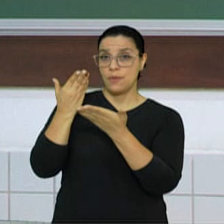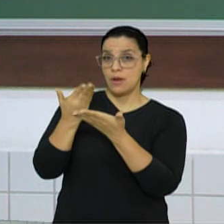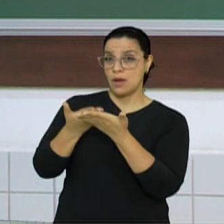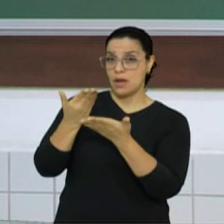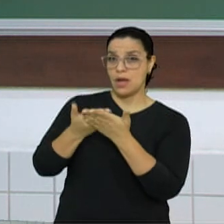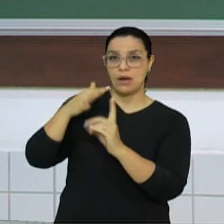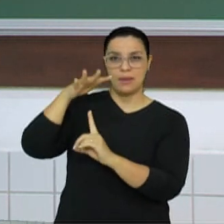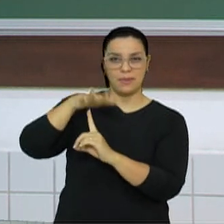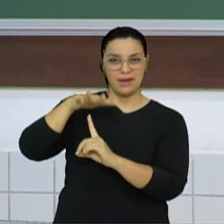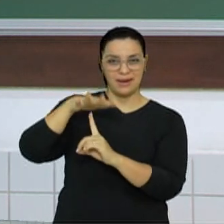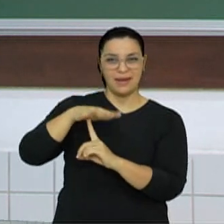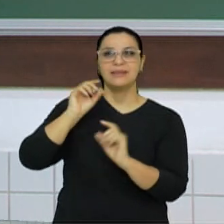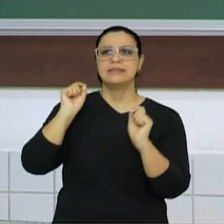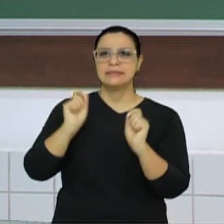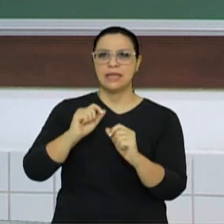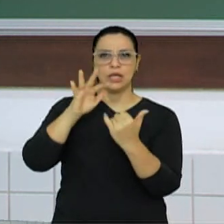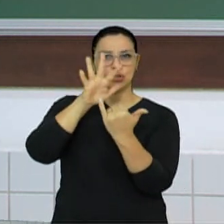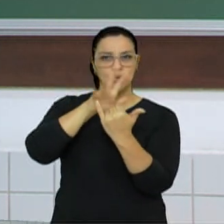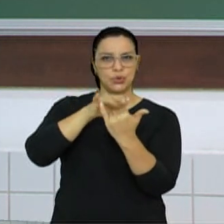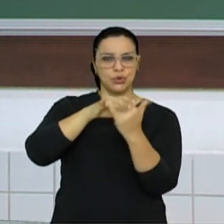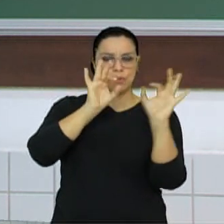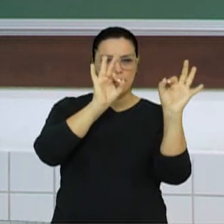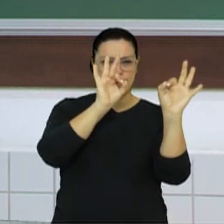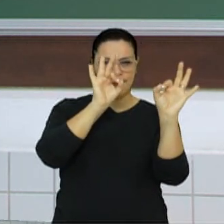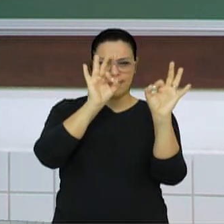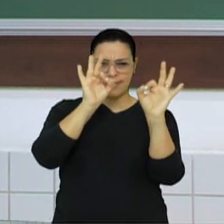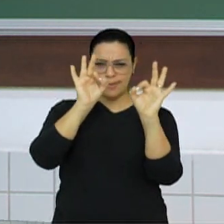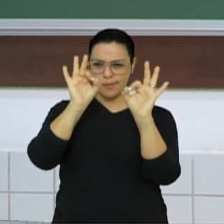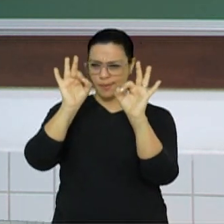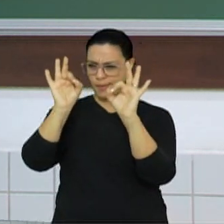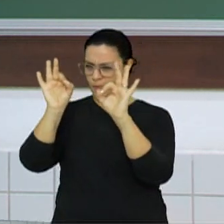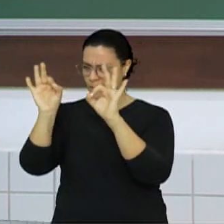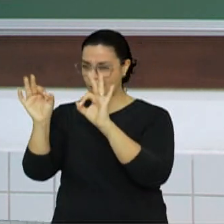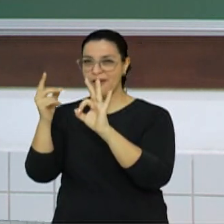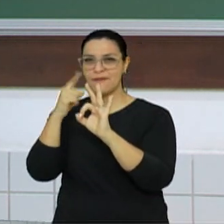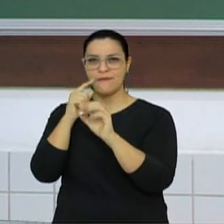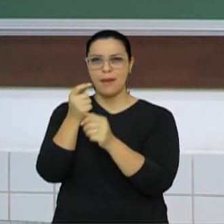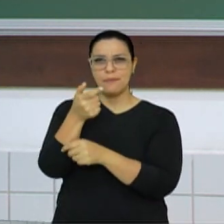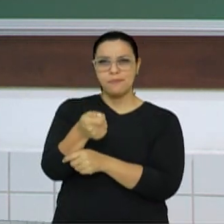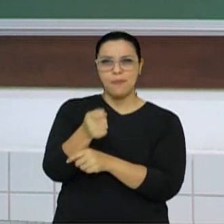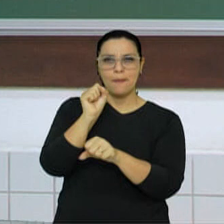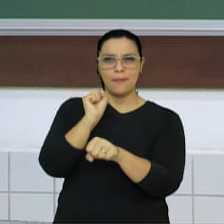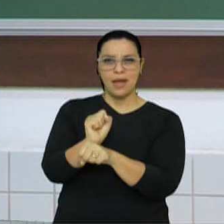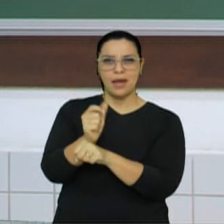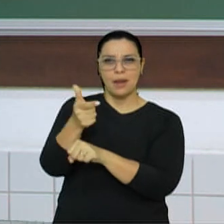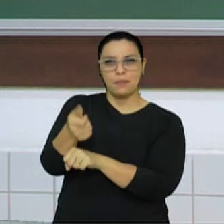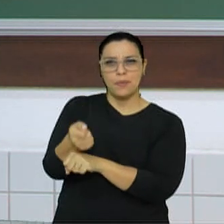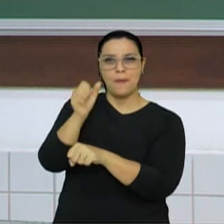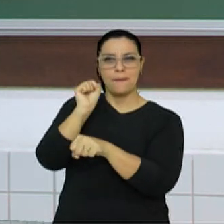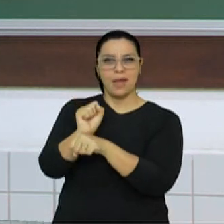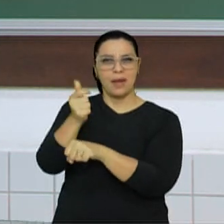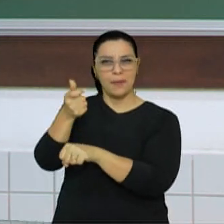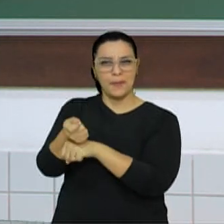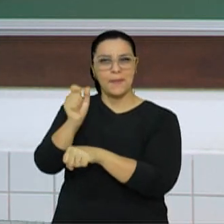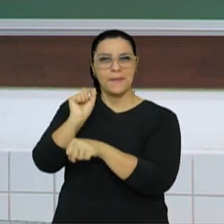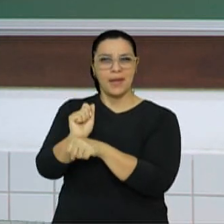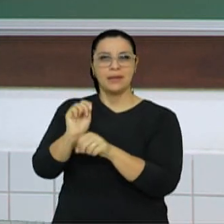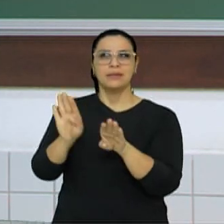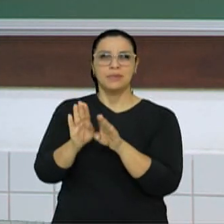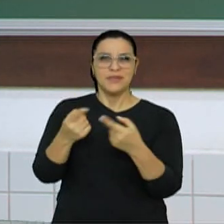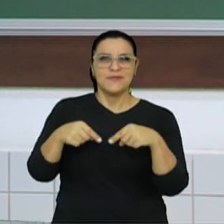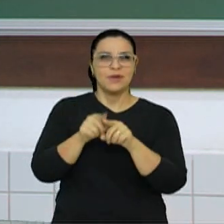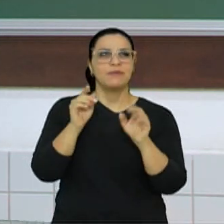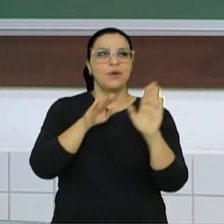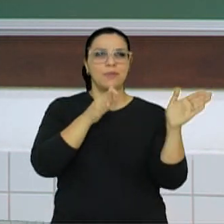né, no Aula Paraná no YouTube, e acessando lá você vai parando, você vai vendo, né, todo o processo aqui como que a gente